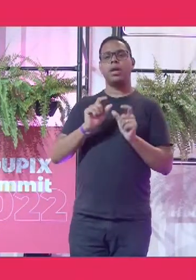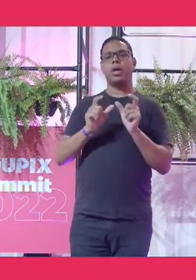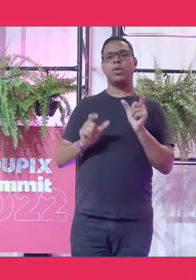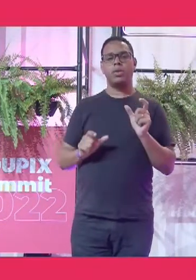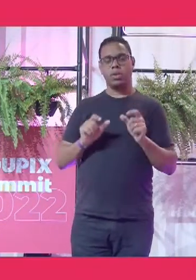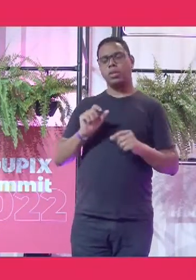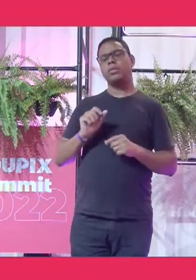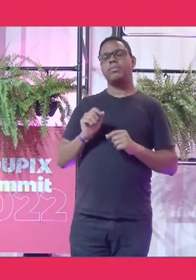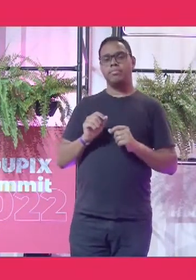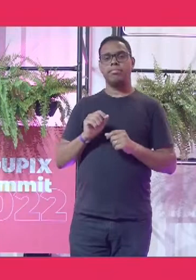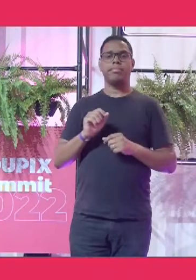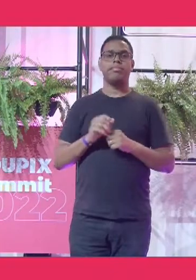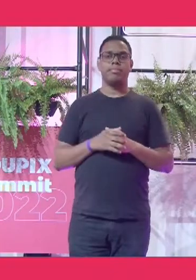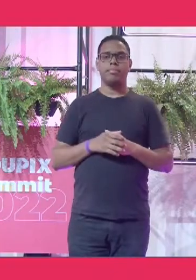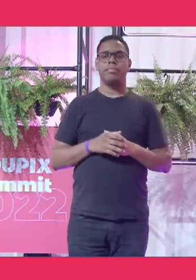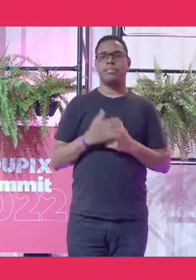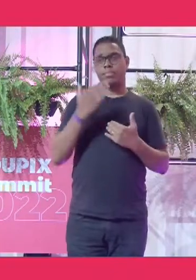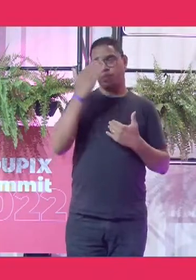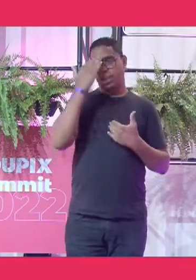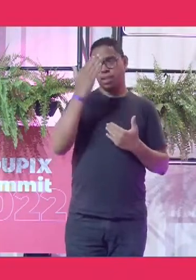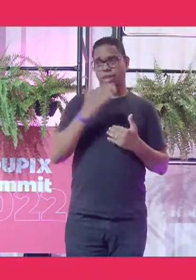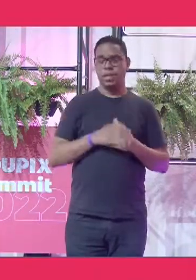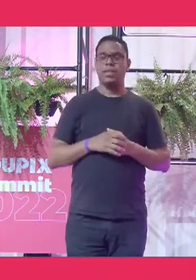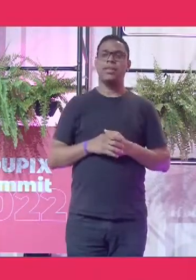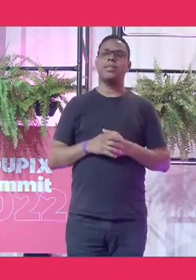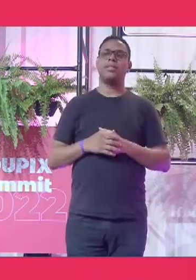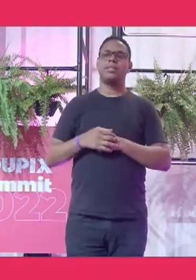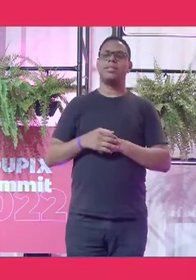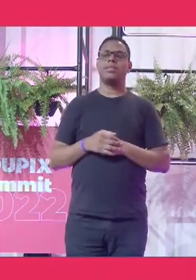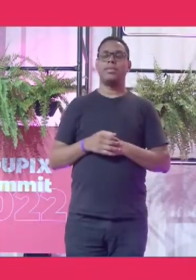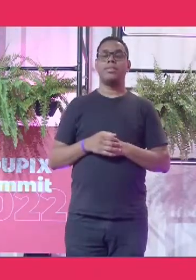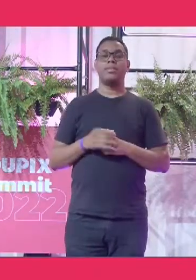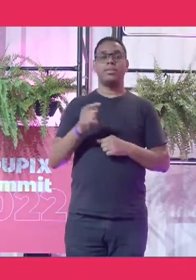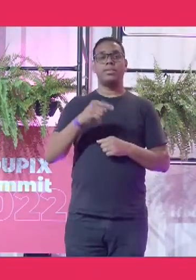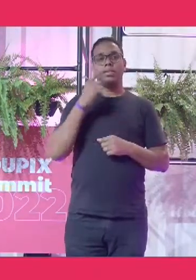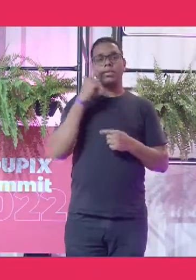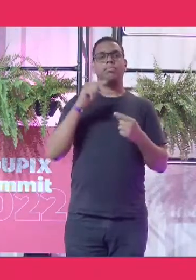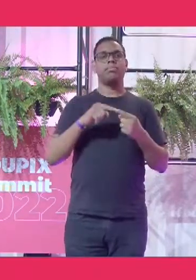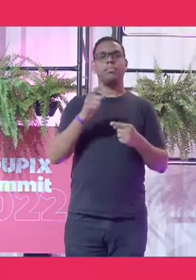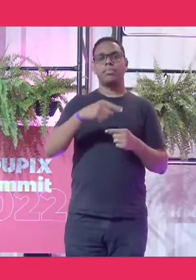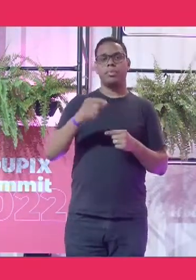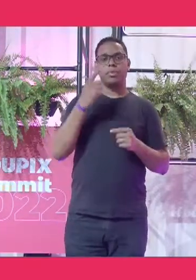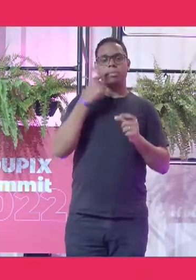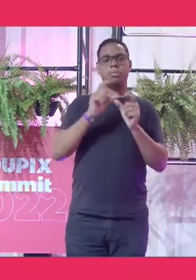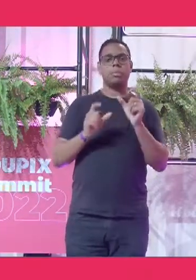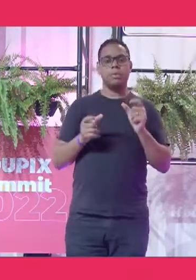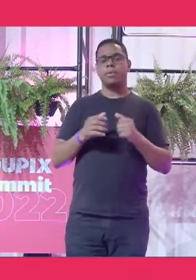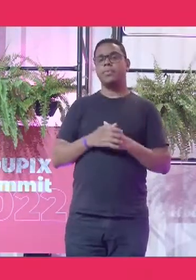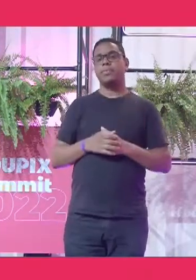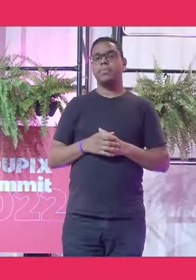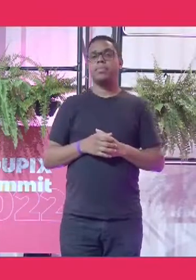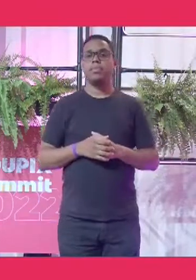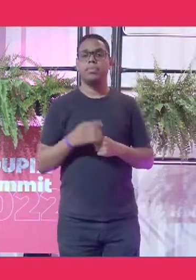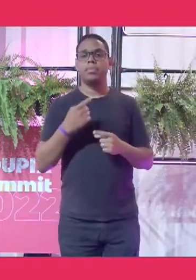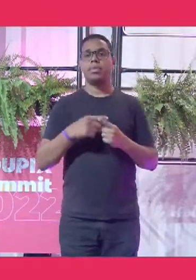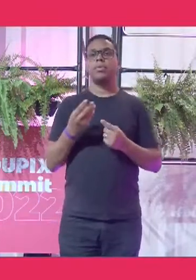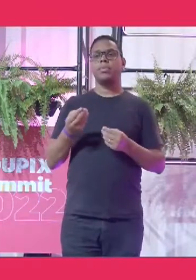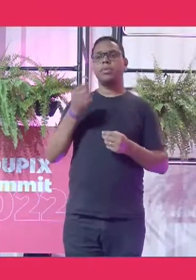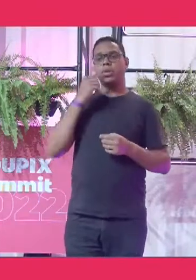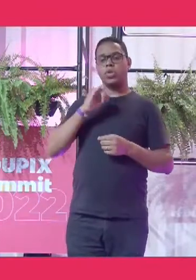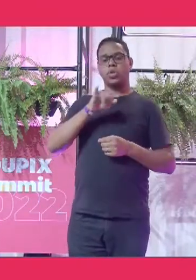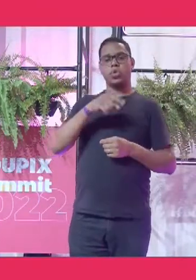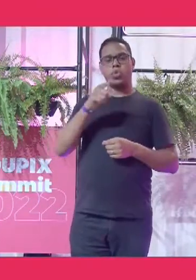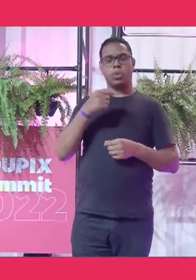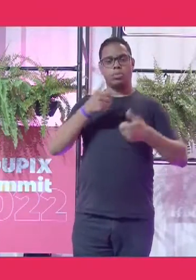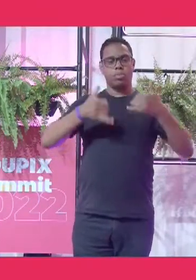Algoritmo. Os mais Obrigado, sensíveis. Galera, foi ótimo. Os mais sensíveis de coração podem sair da sala. Porque eu acho que muito do que o João